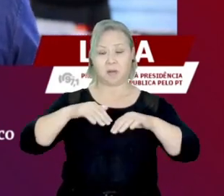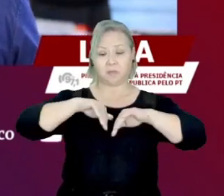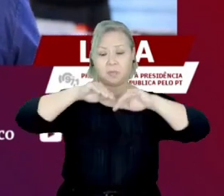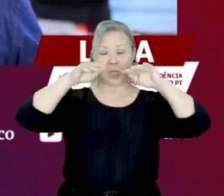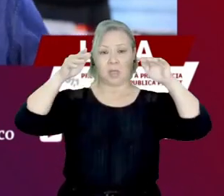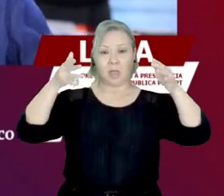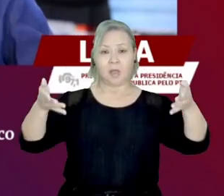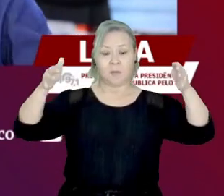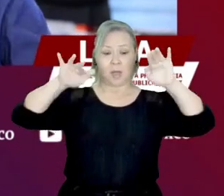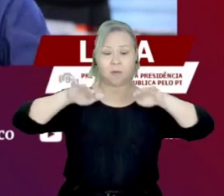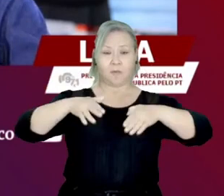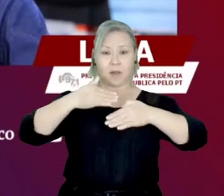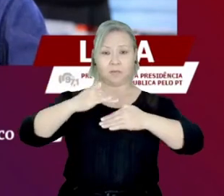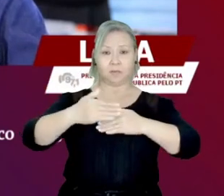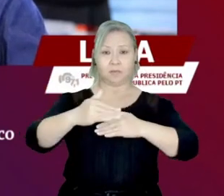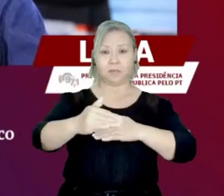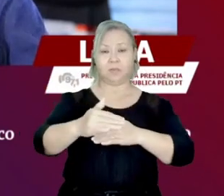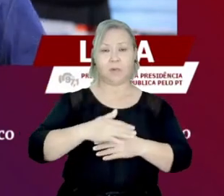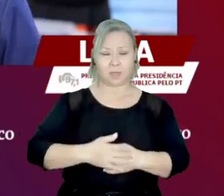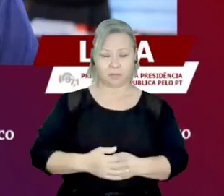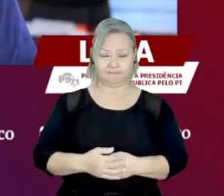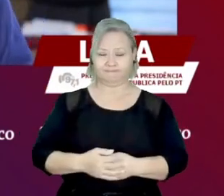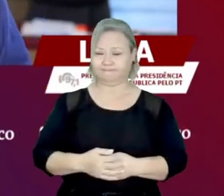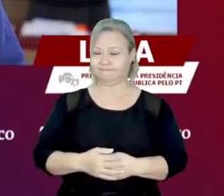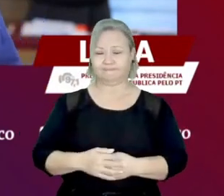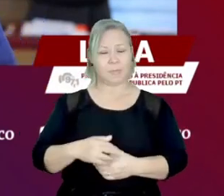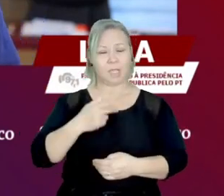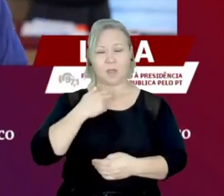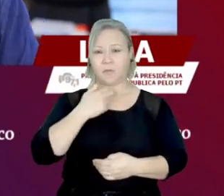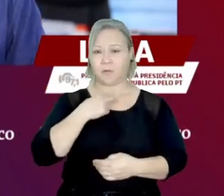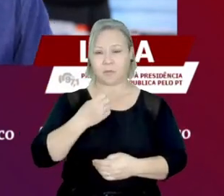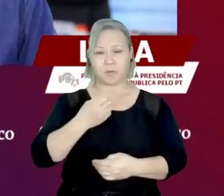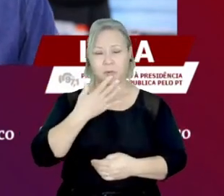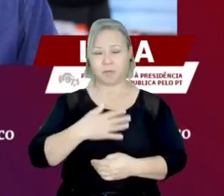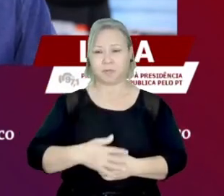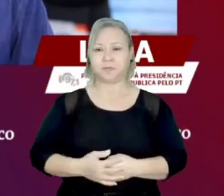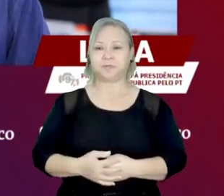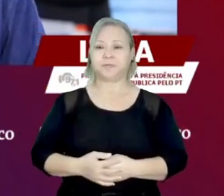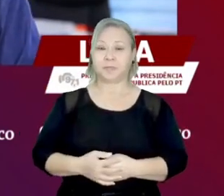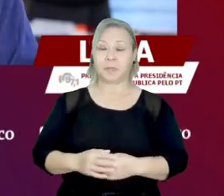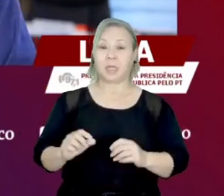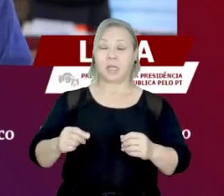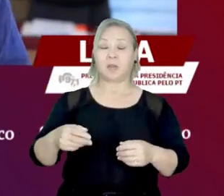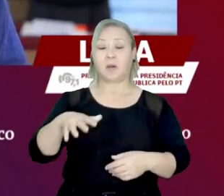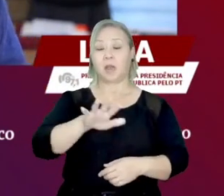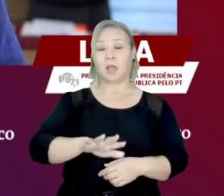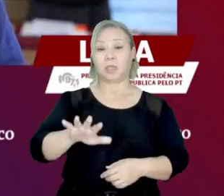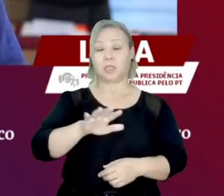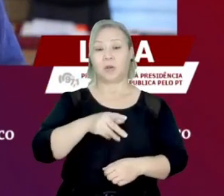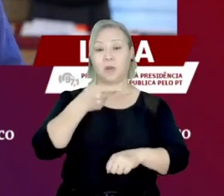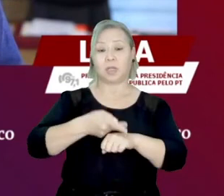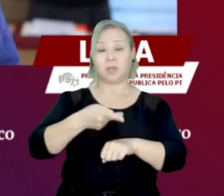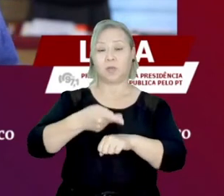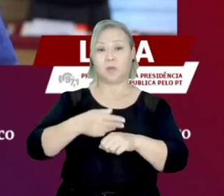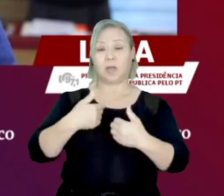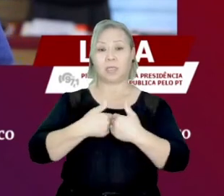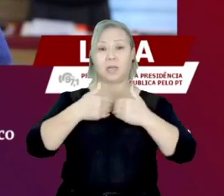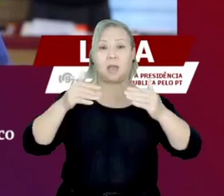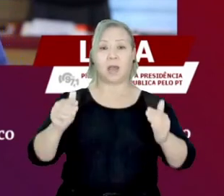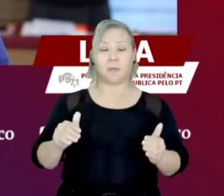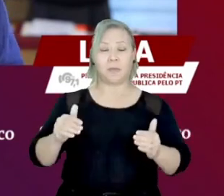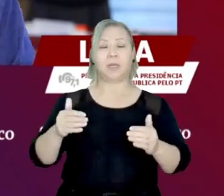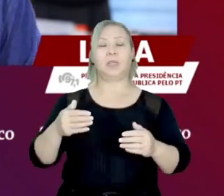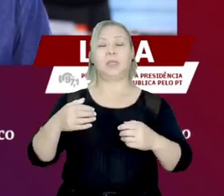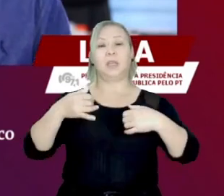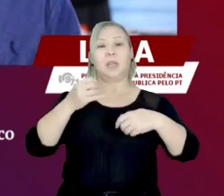para a Uzi Minas? Veja, o aço é importante para Minas, o aço é importante para o Brasil e o aço é